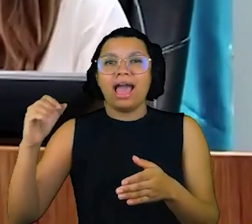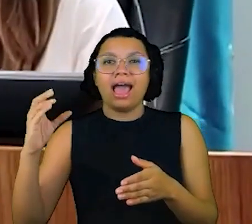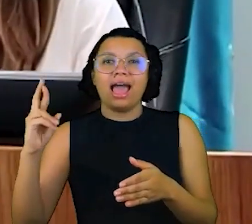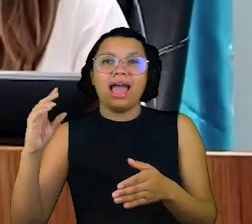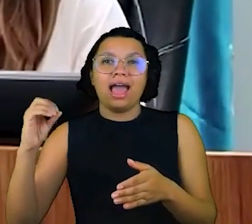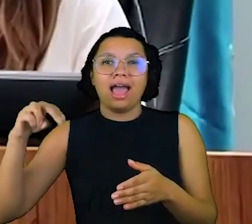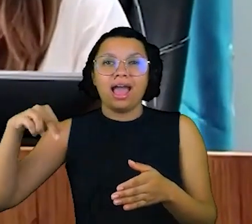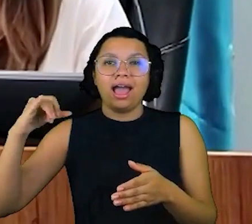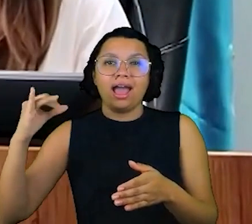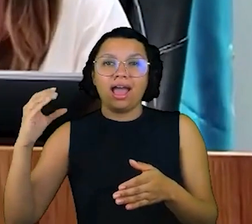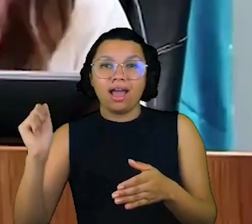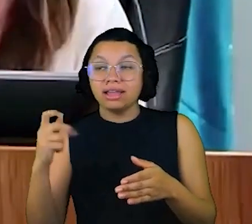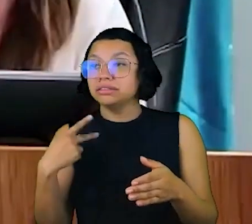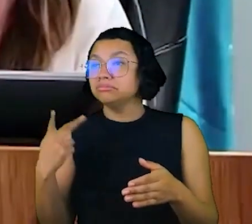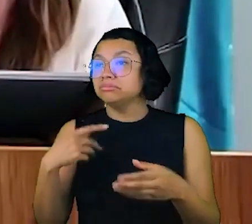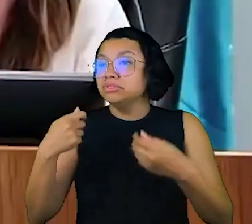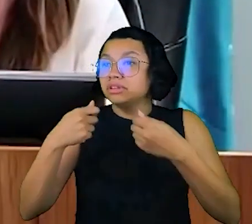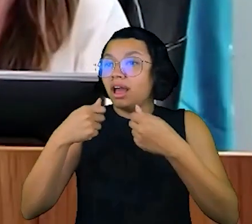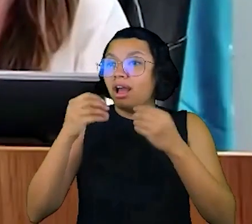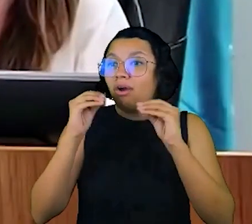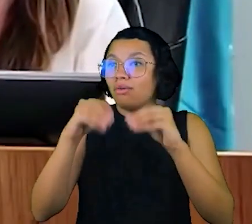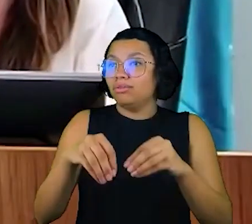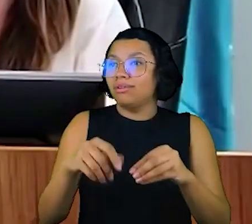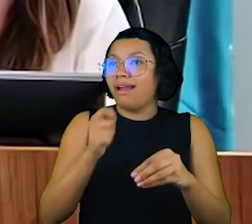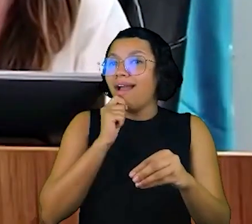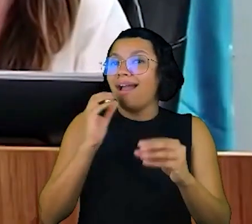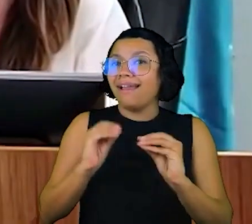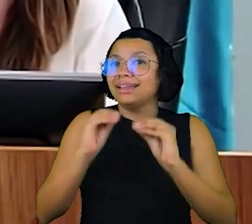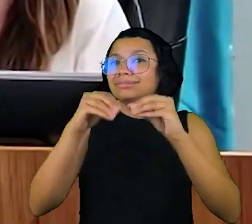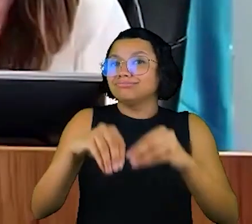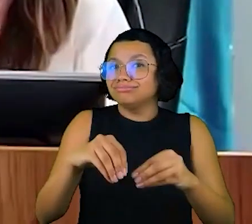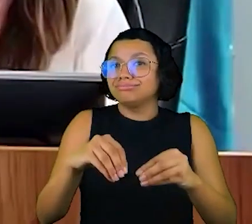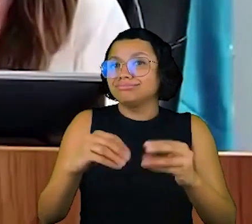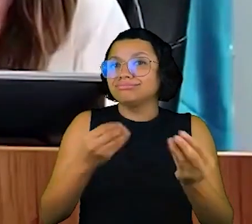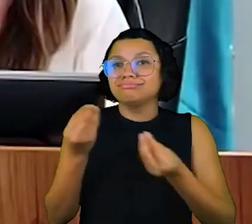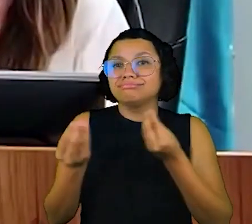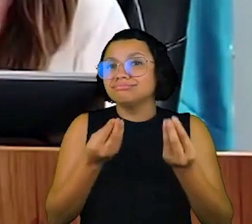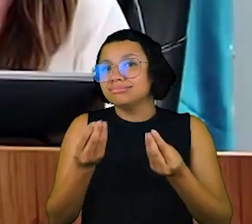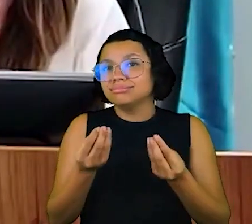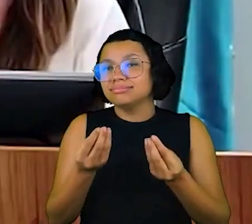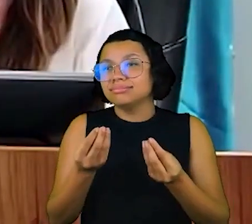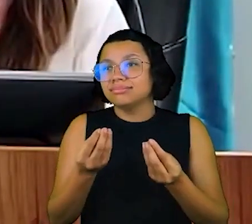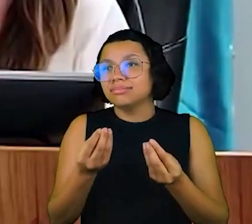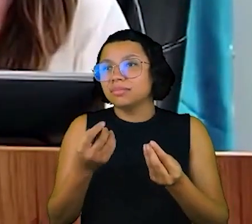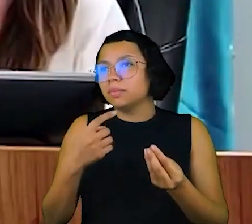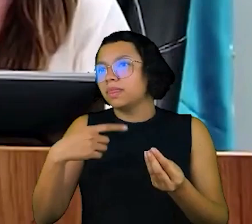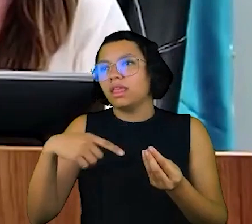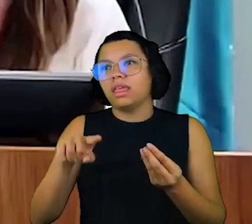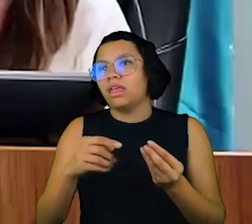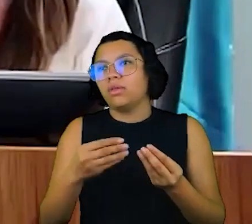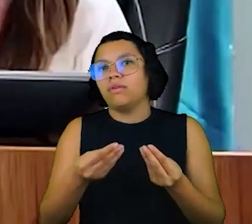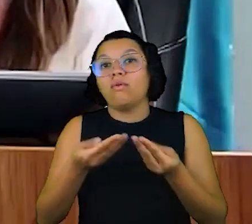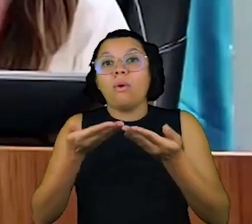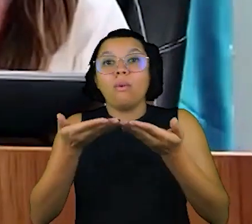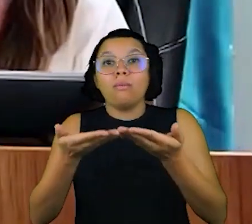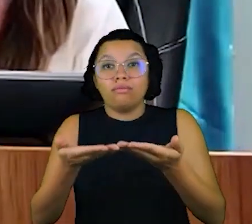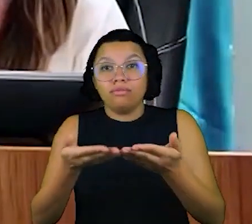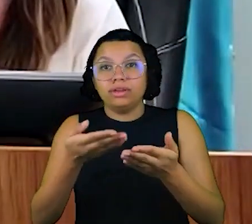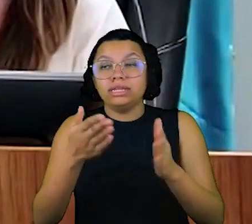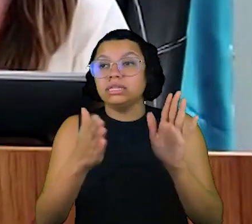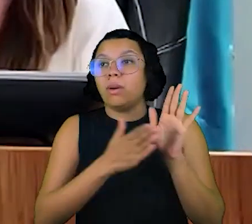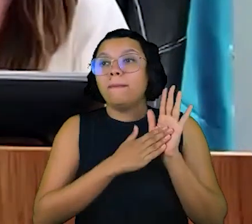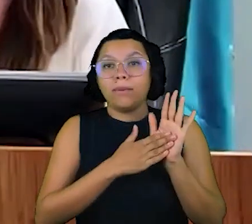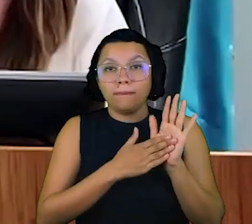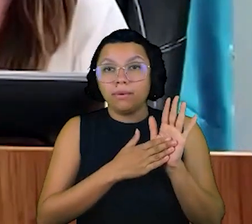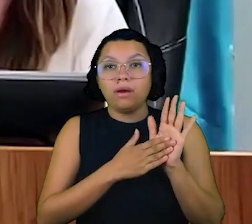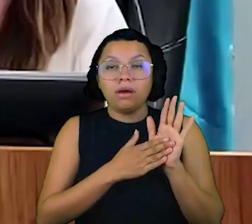anacrônica em que nós estamos colocados, nós ainda estamos colocados. Eu não vou aqui lhes oferecer